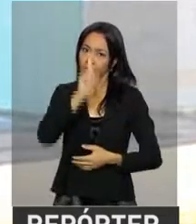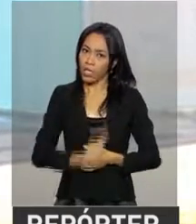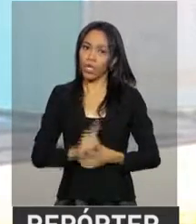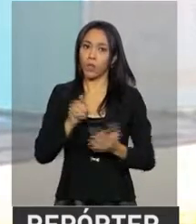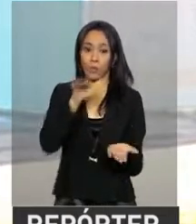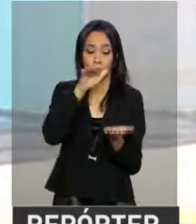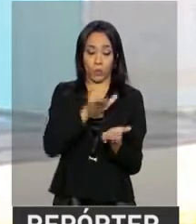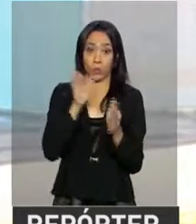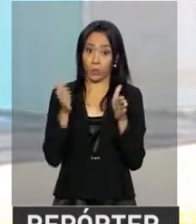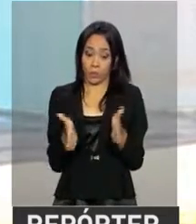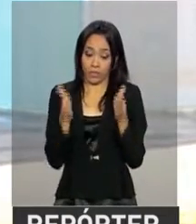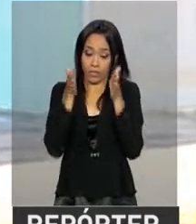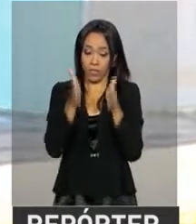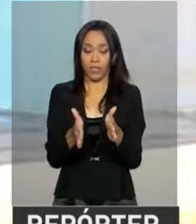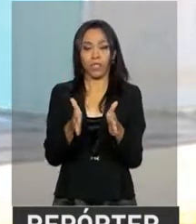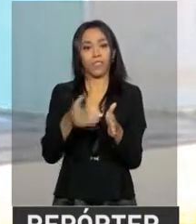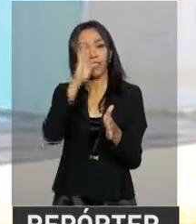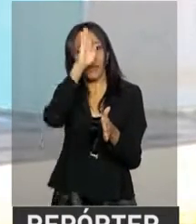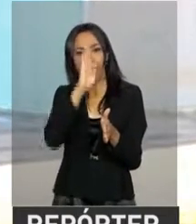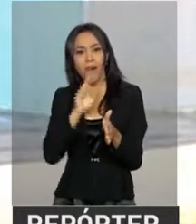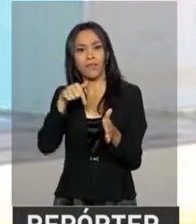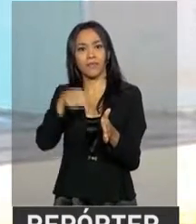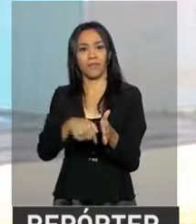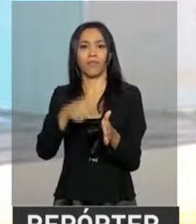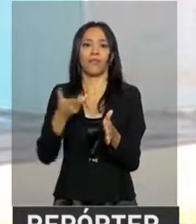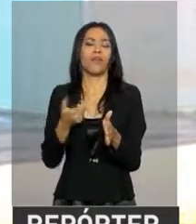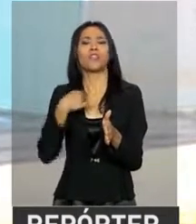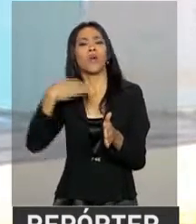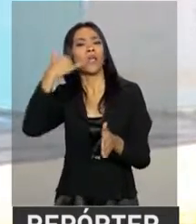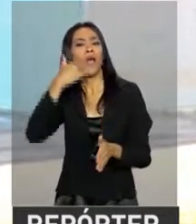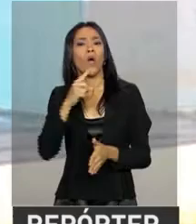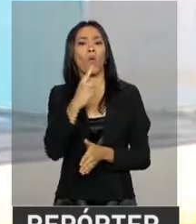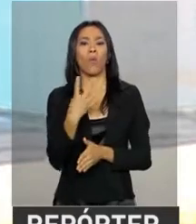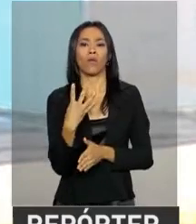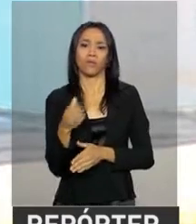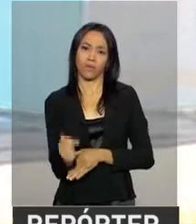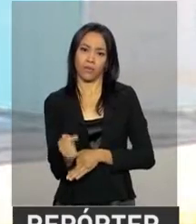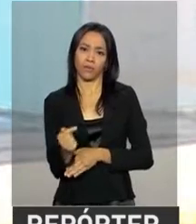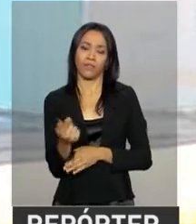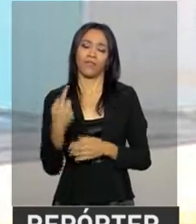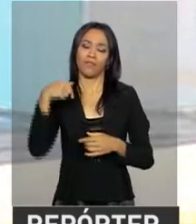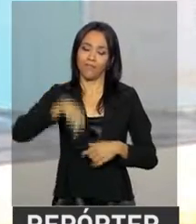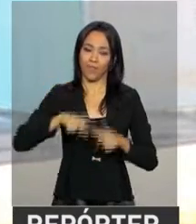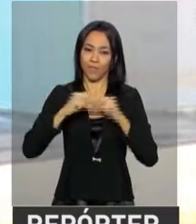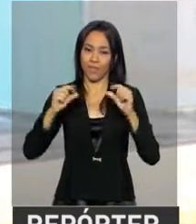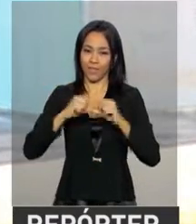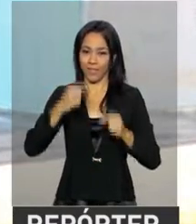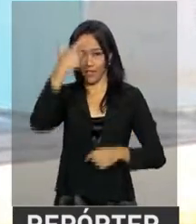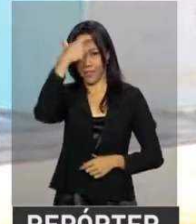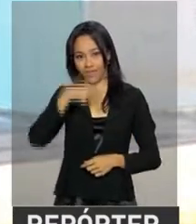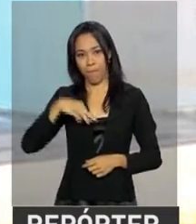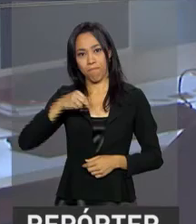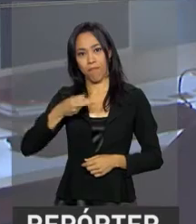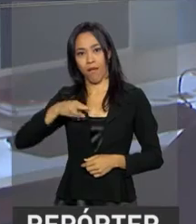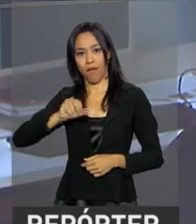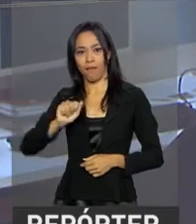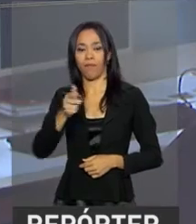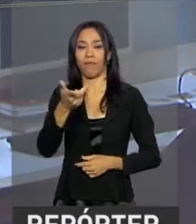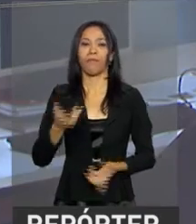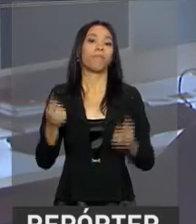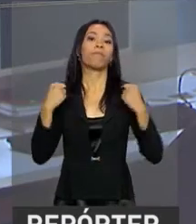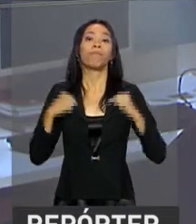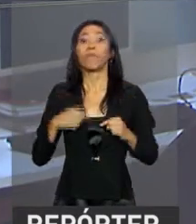kit conversor de graça basta ligar para o telefone 11 4712 brasília marca que lupi